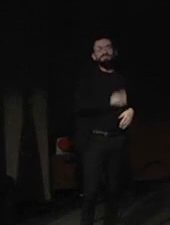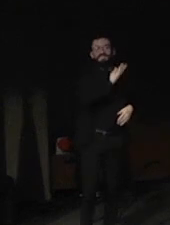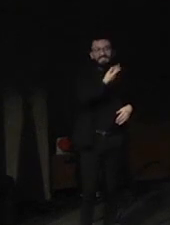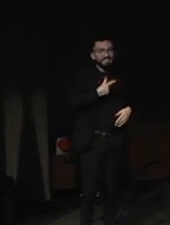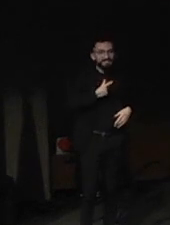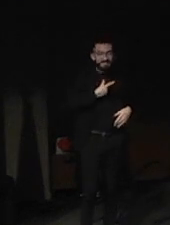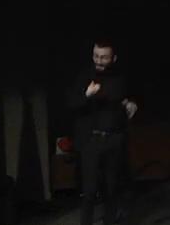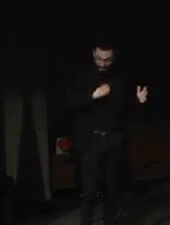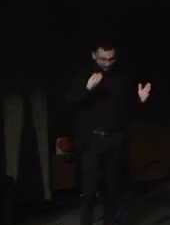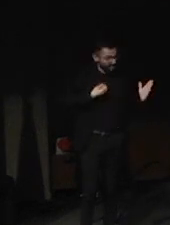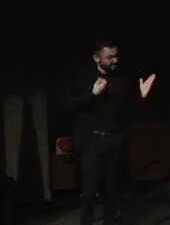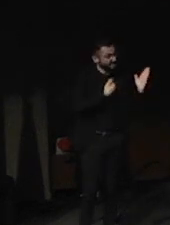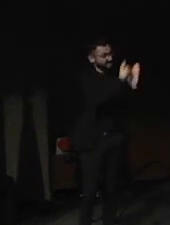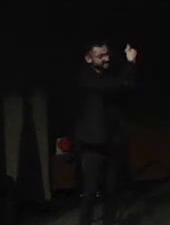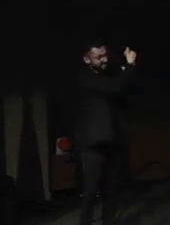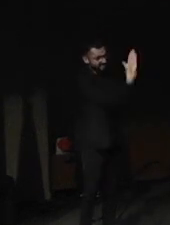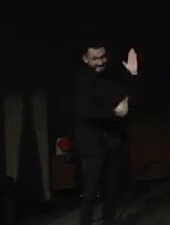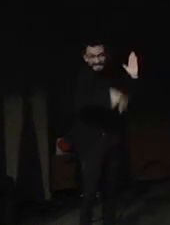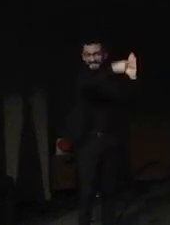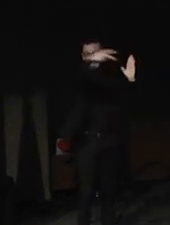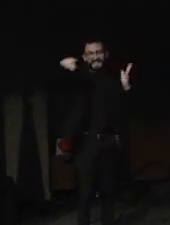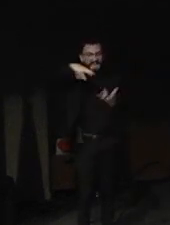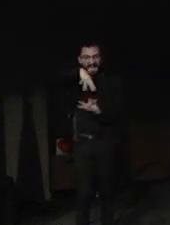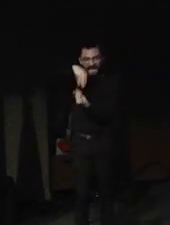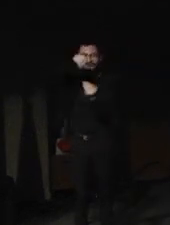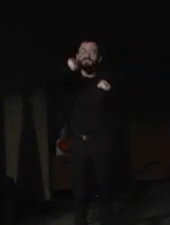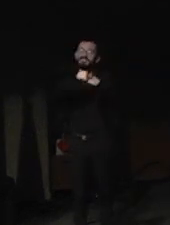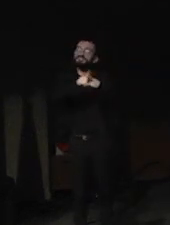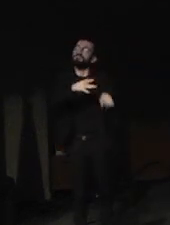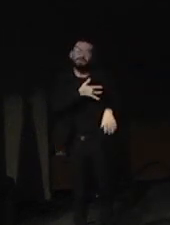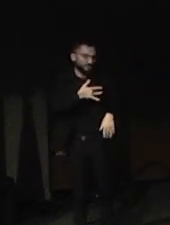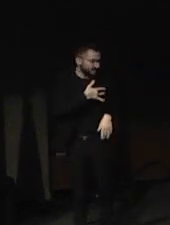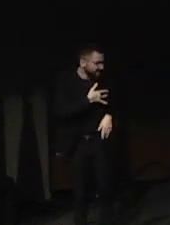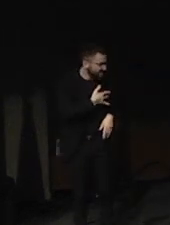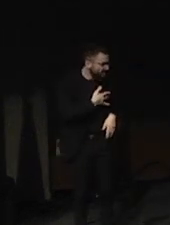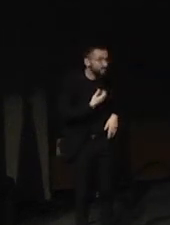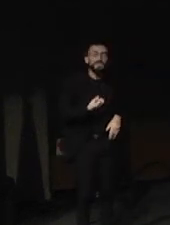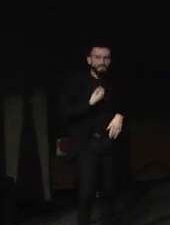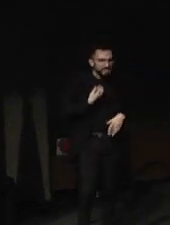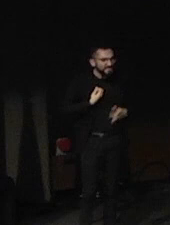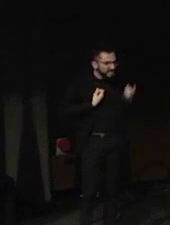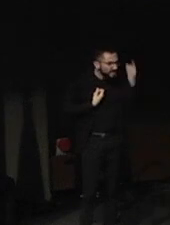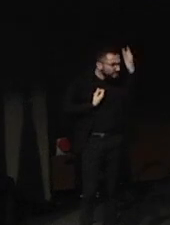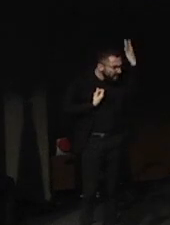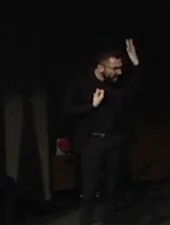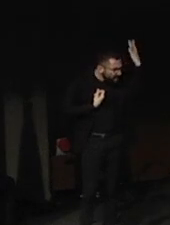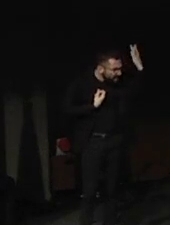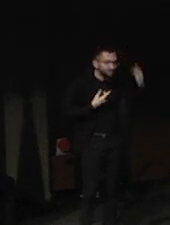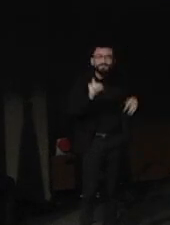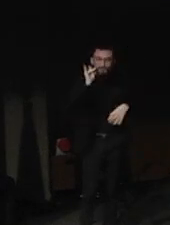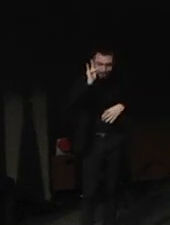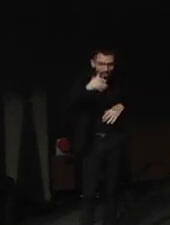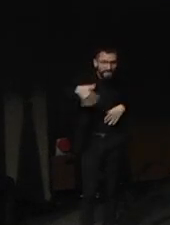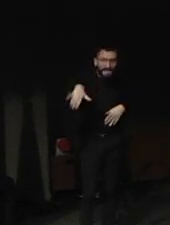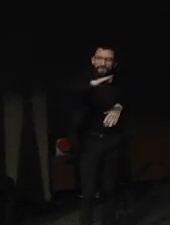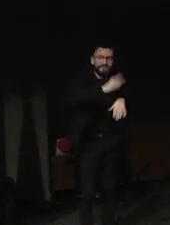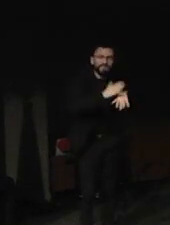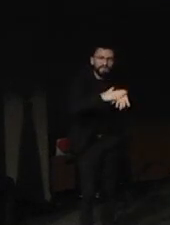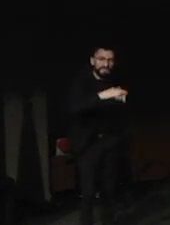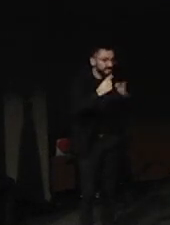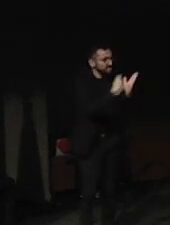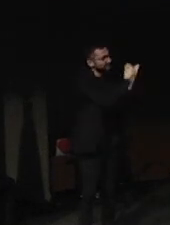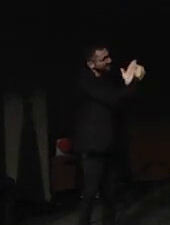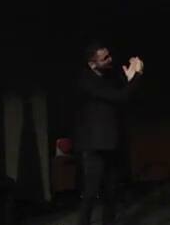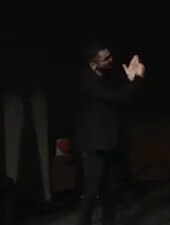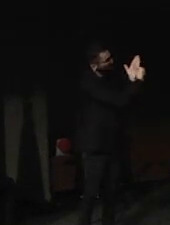poesia transbordar da alma e do coração. Fazer poesia é bem fácil. Vou contar como se faz. Todo verso dá